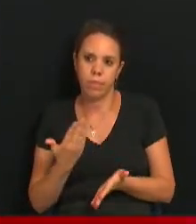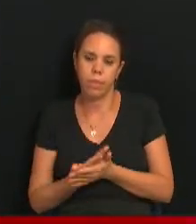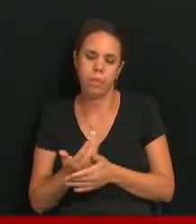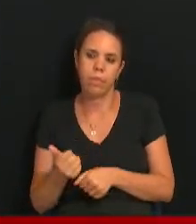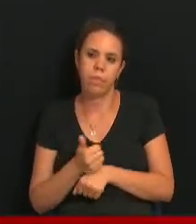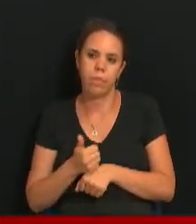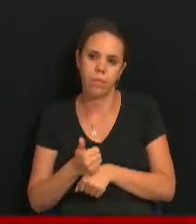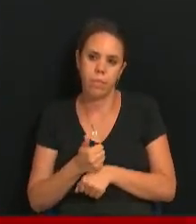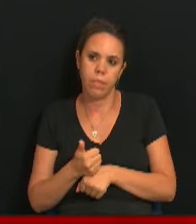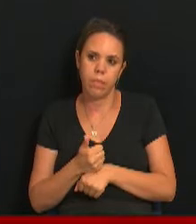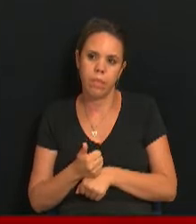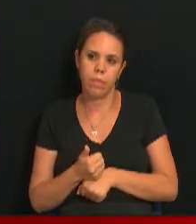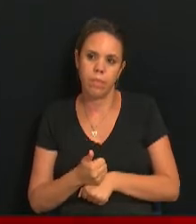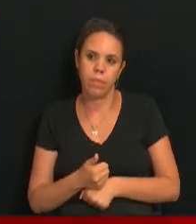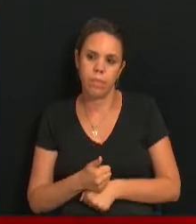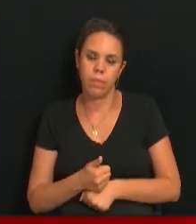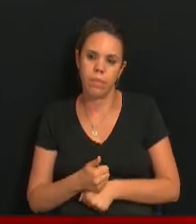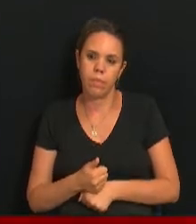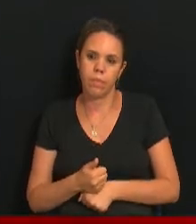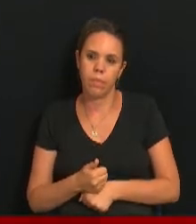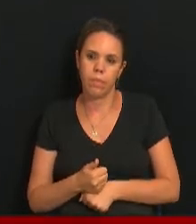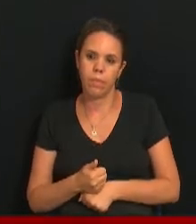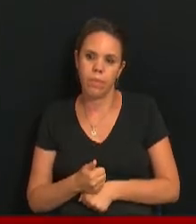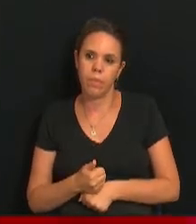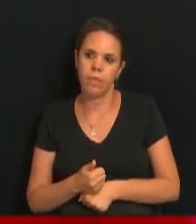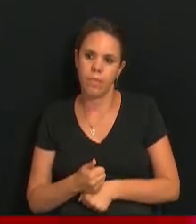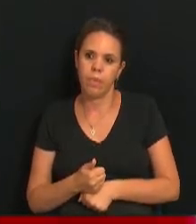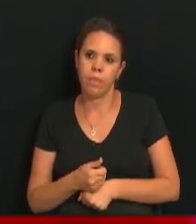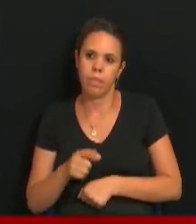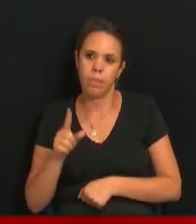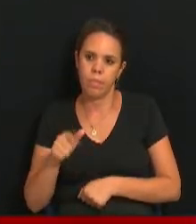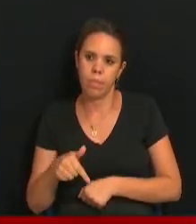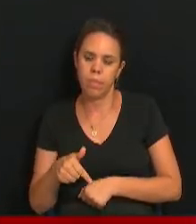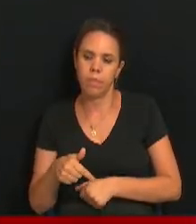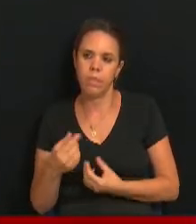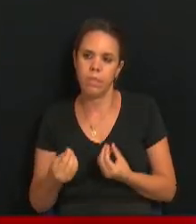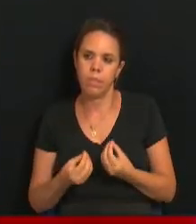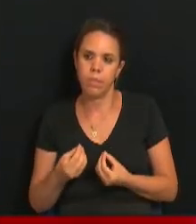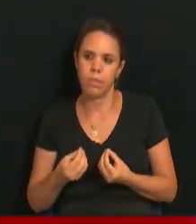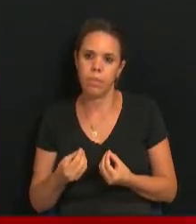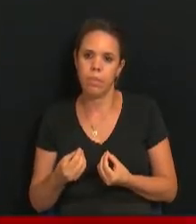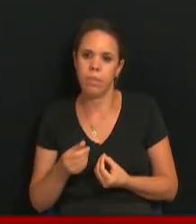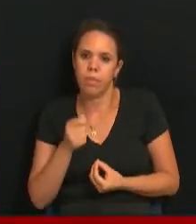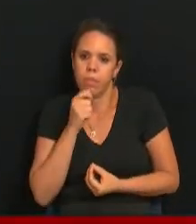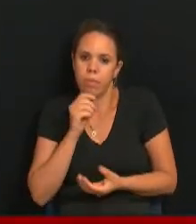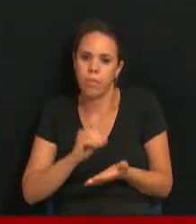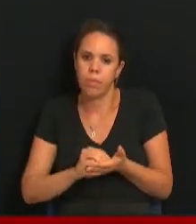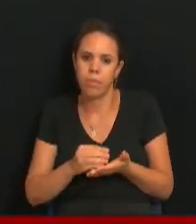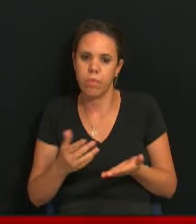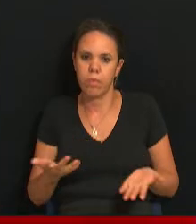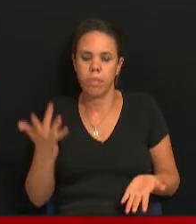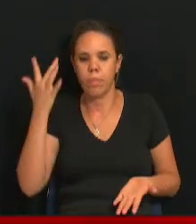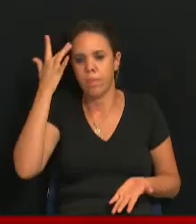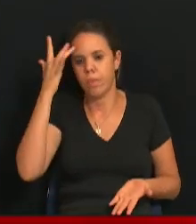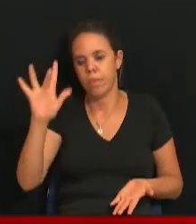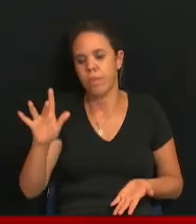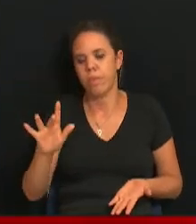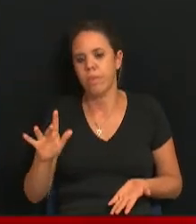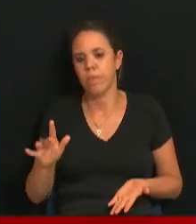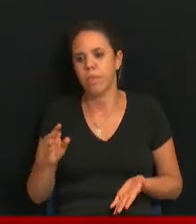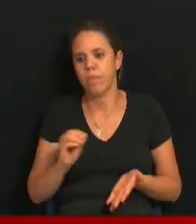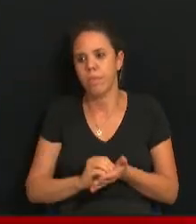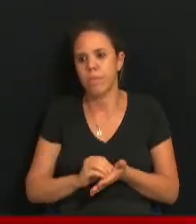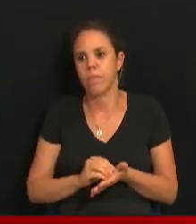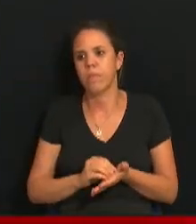planos de carreiras, mas, de fato, assim, a gente não sabe, é muito obscuro, a gente não sabe como está sendo. E essa ausência